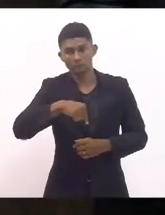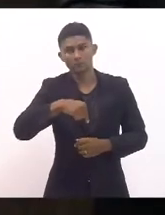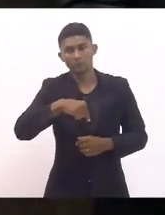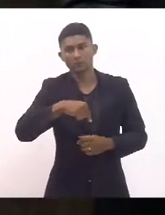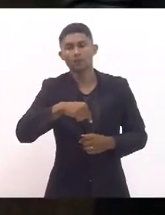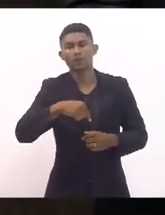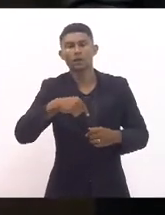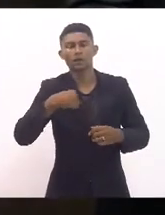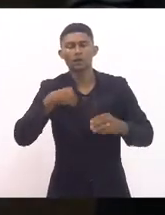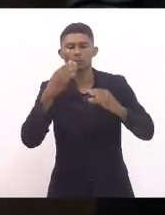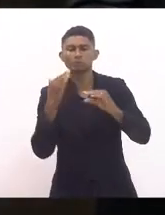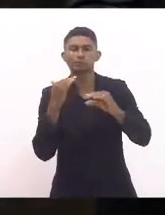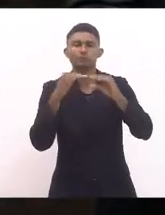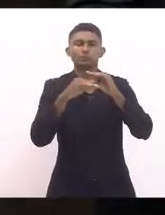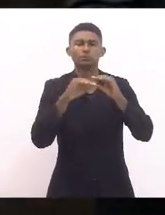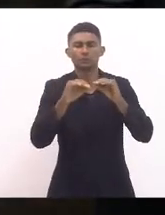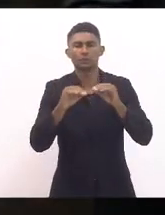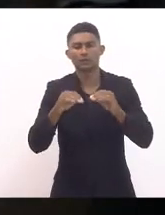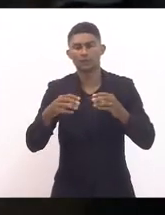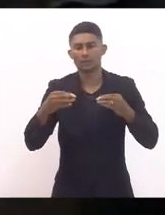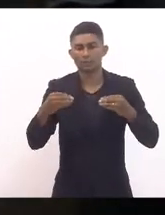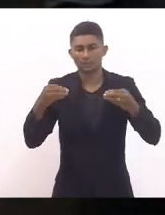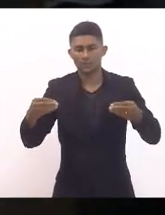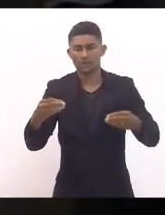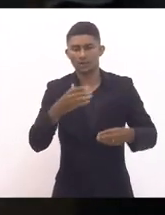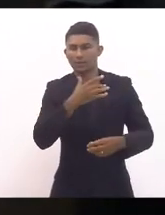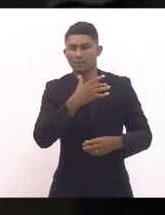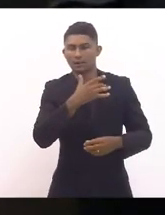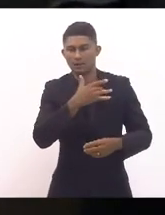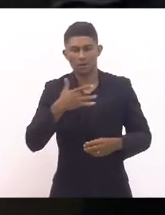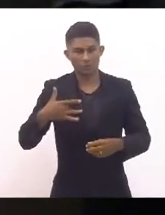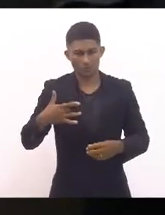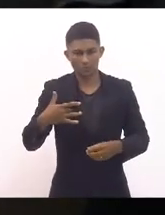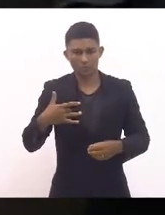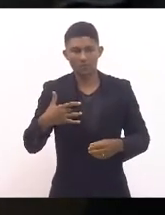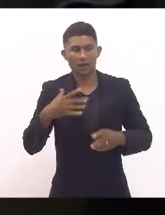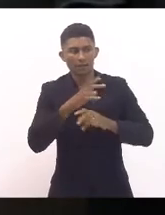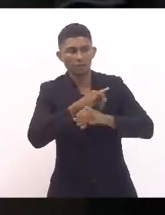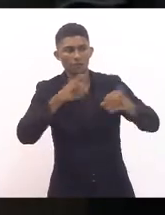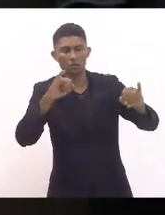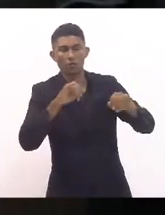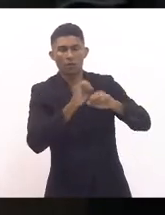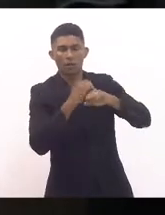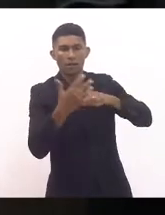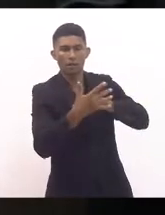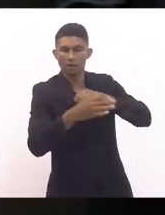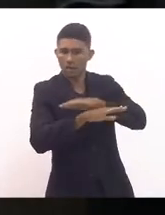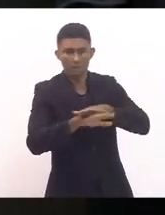Saúde já encerrou com a pandemia. Não existe mais o momento pandêmico que existia aqui no país.